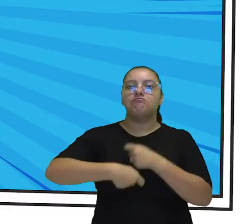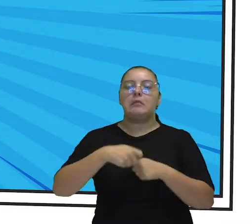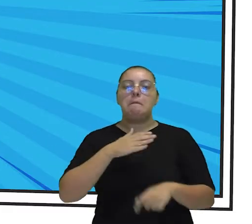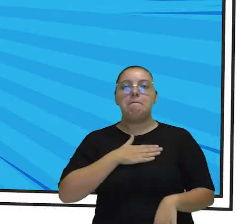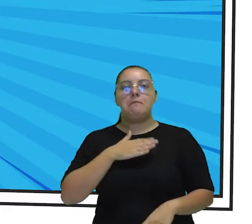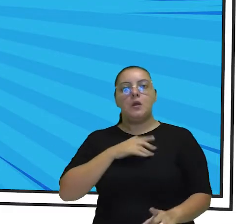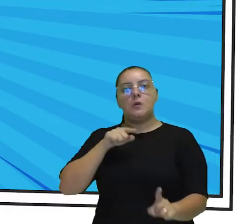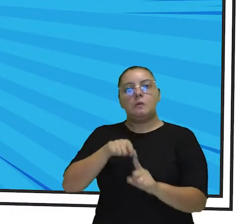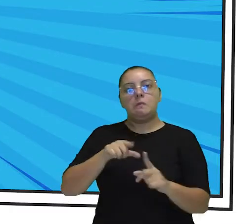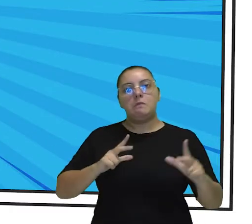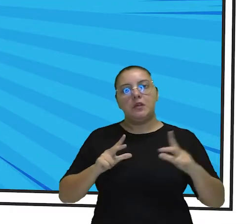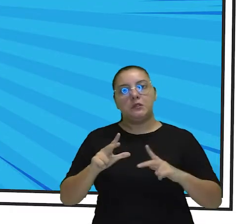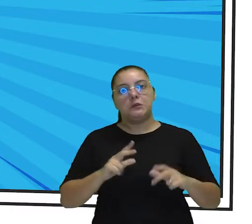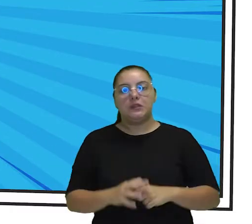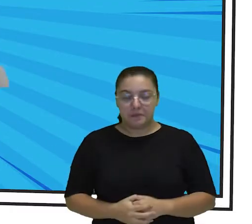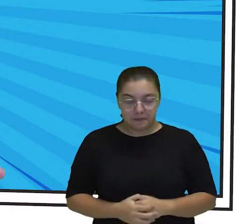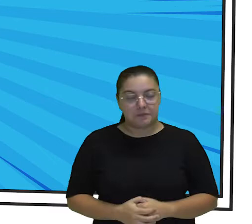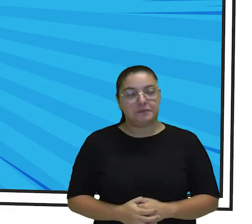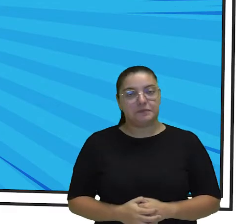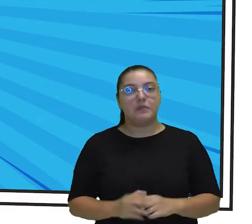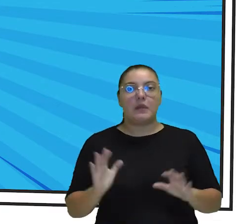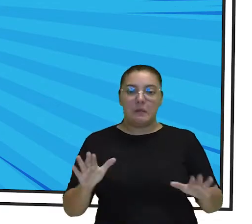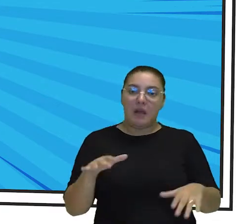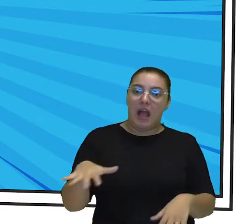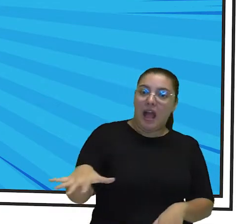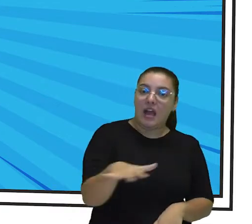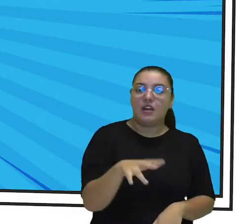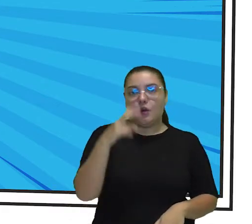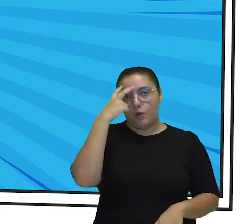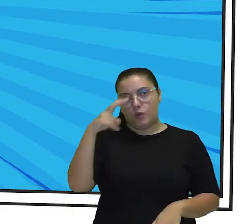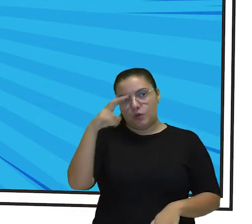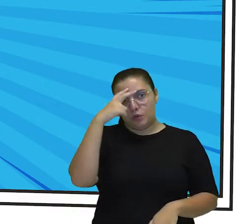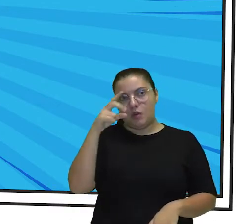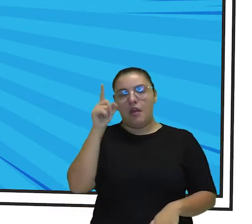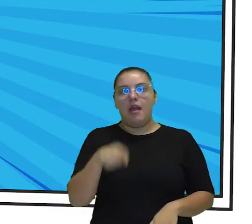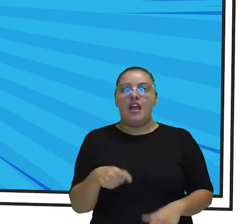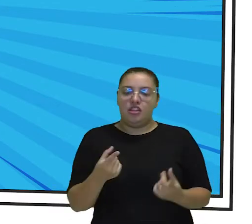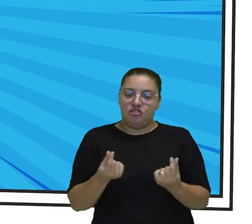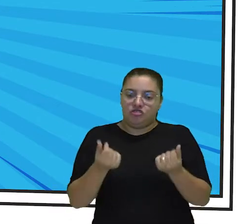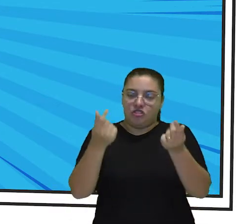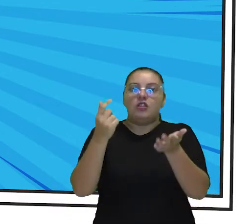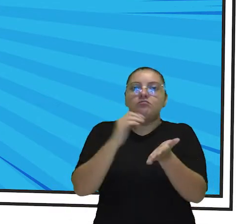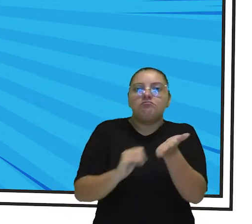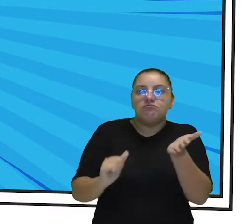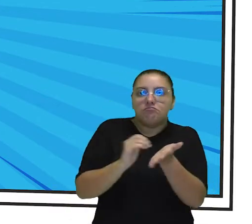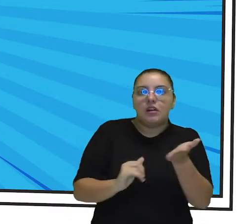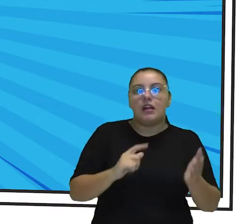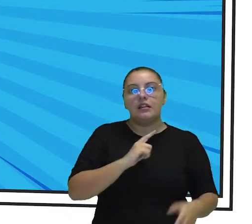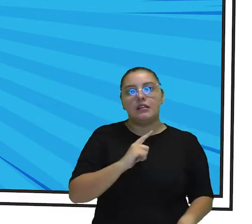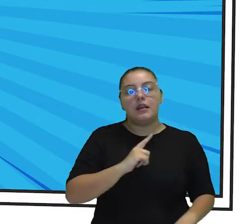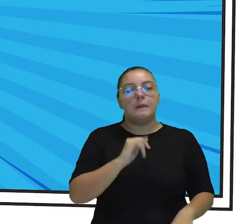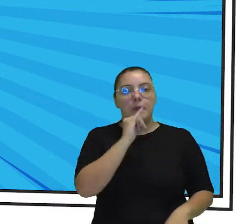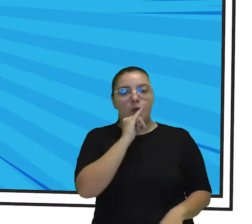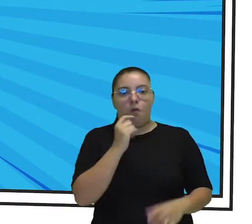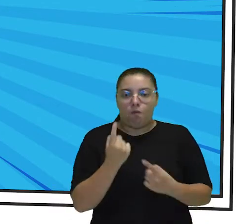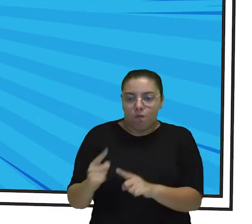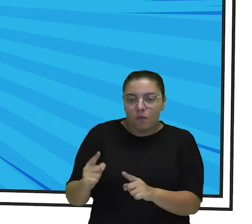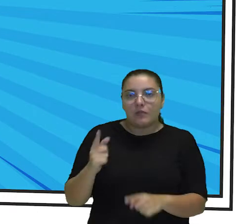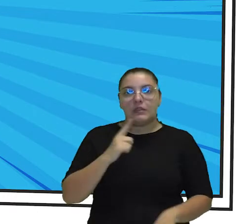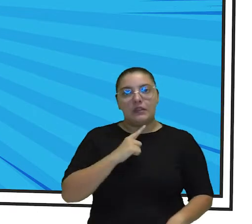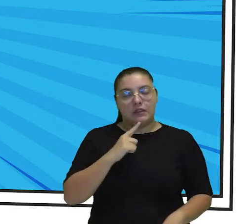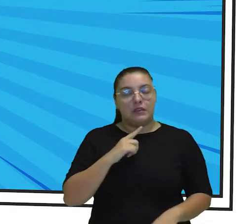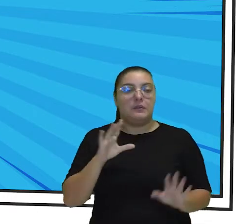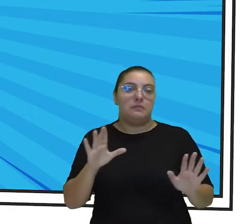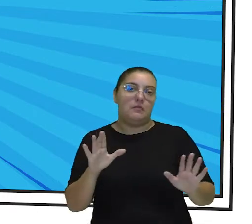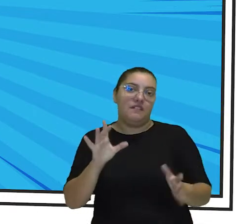motivações pessoais. Mas investir na cultura é uma coisa quando o dinheiro sobra. Como eu disse, é só uma provocação, mas